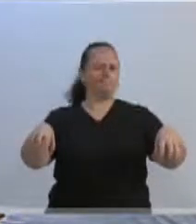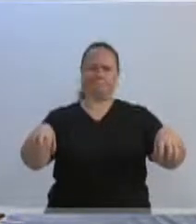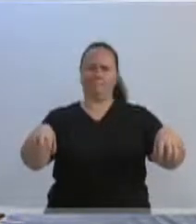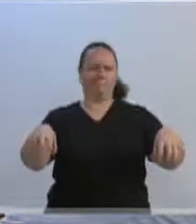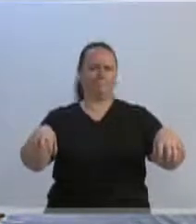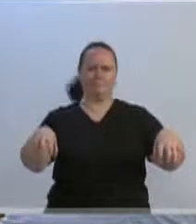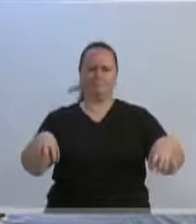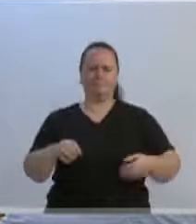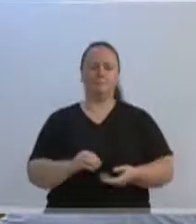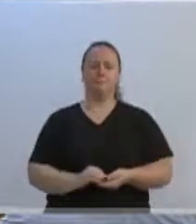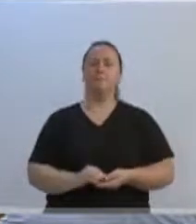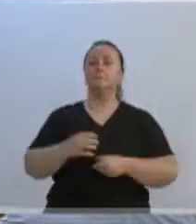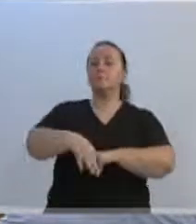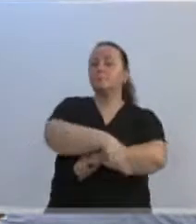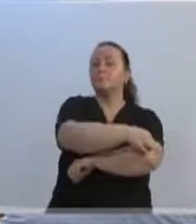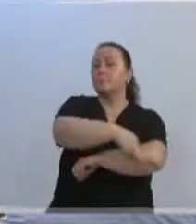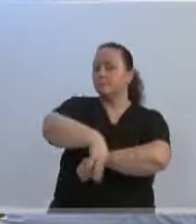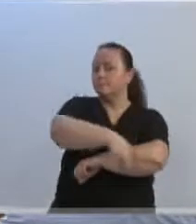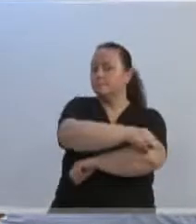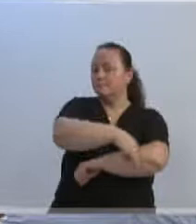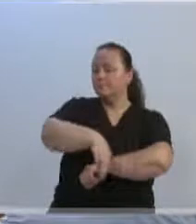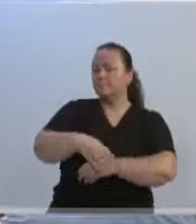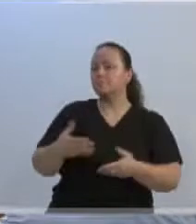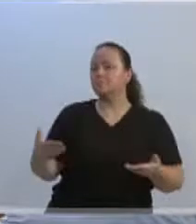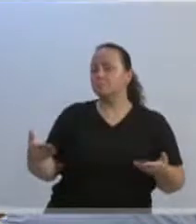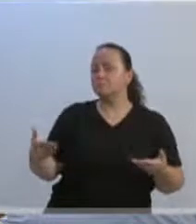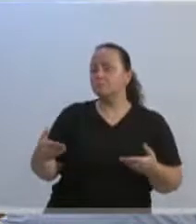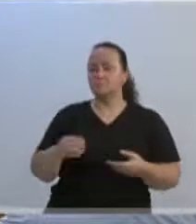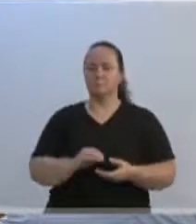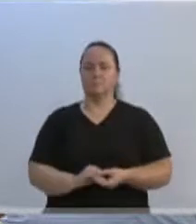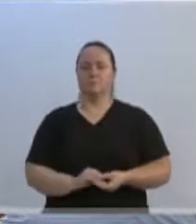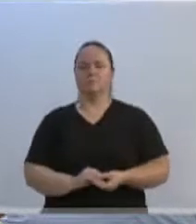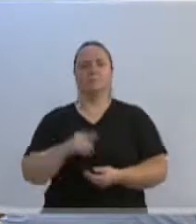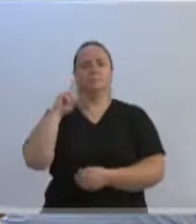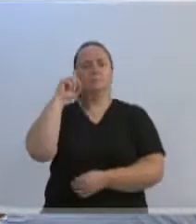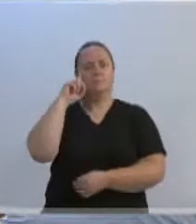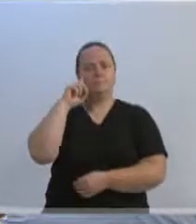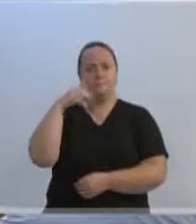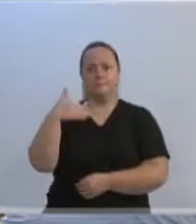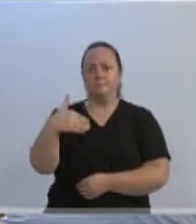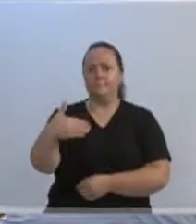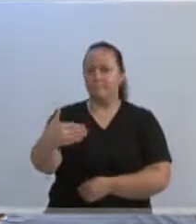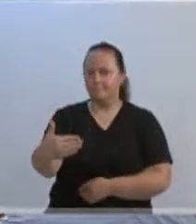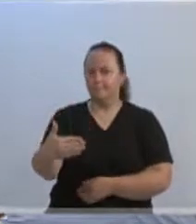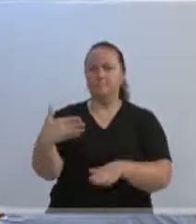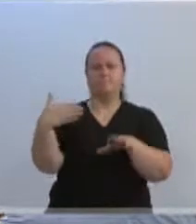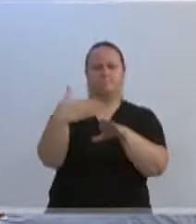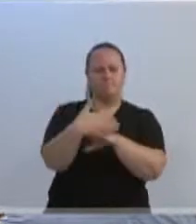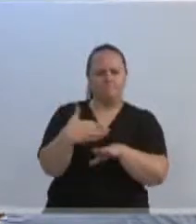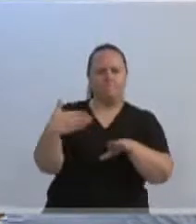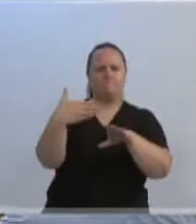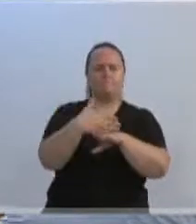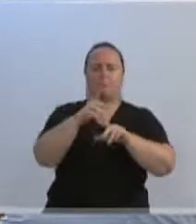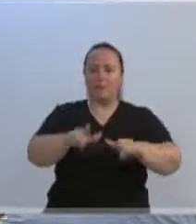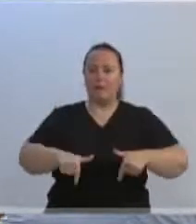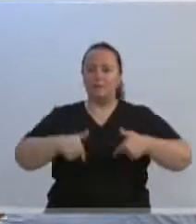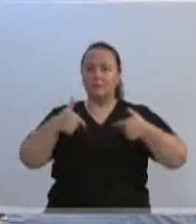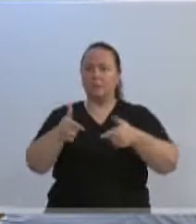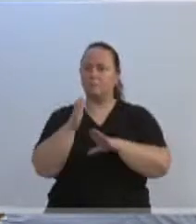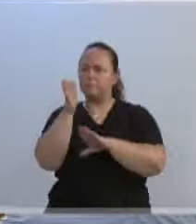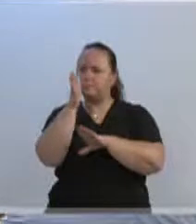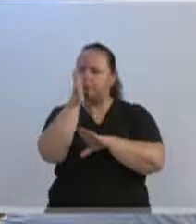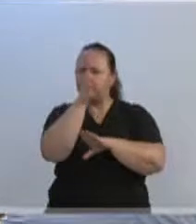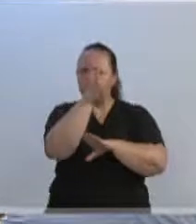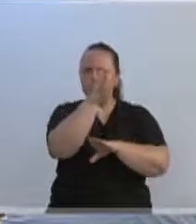e os engenheiros que vivem o dia a dia participando das ações dos nossos bairros